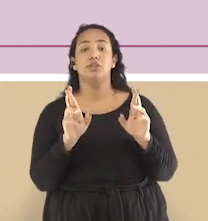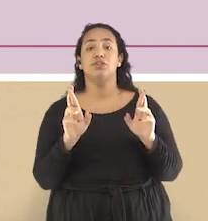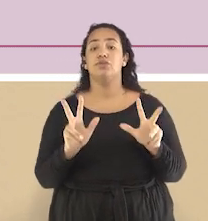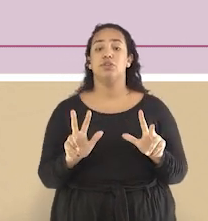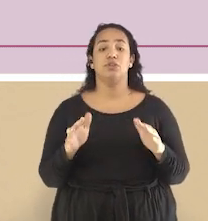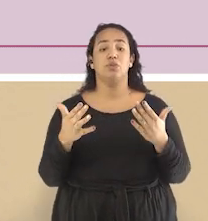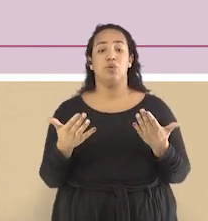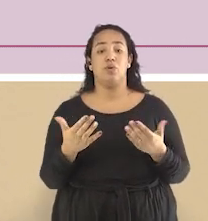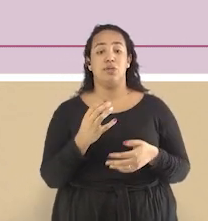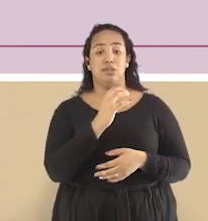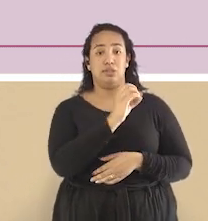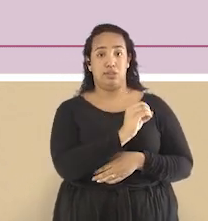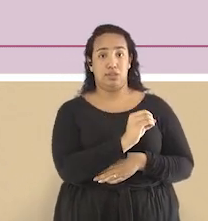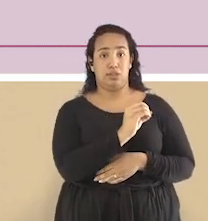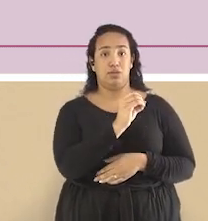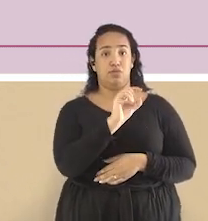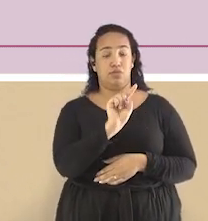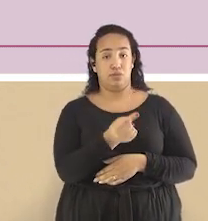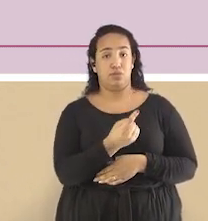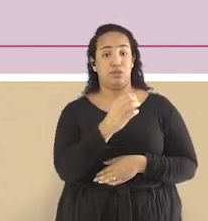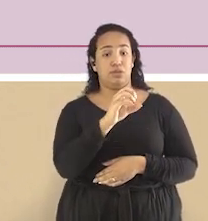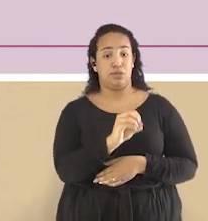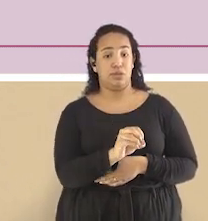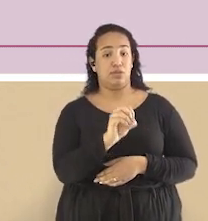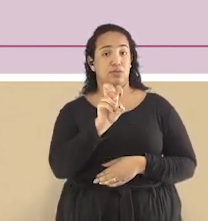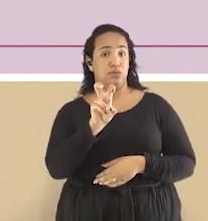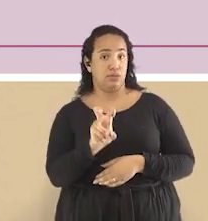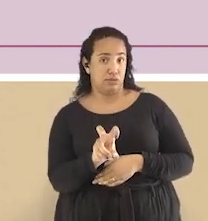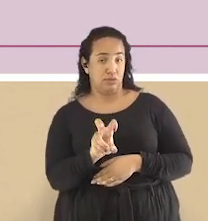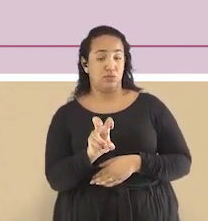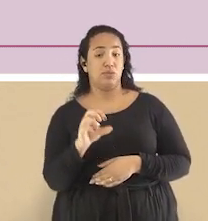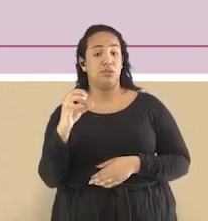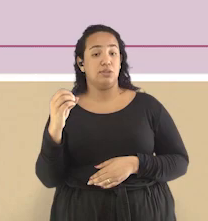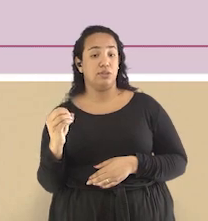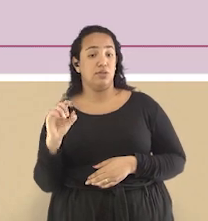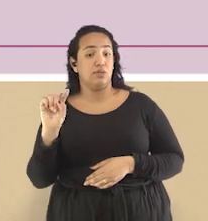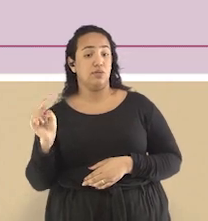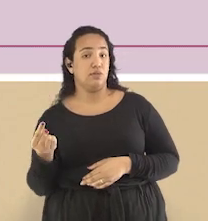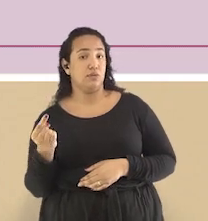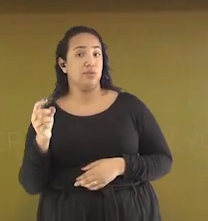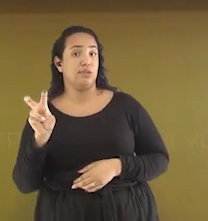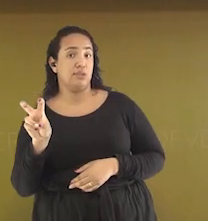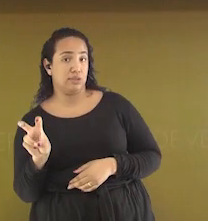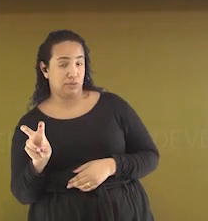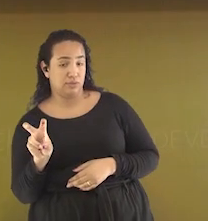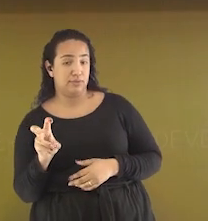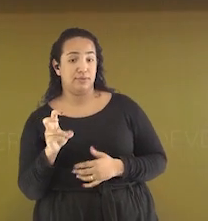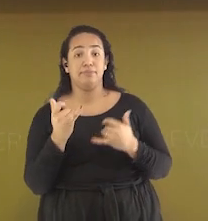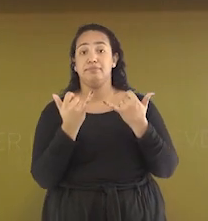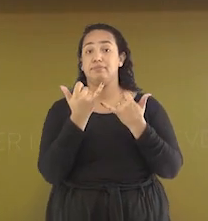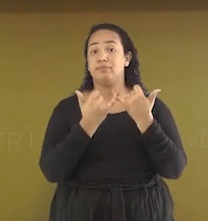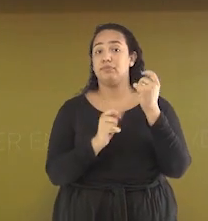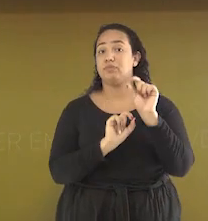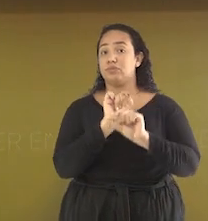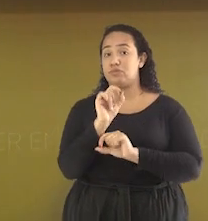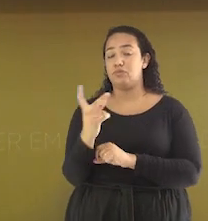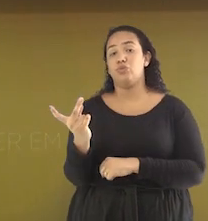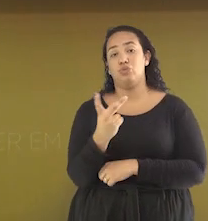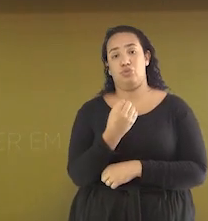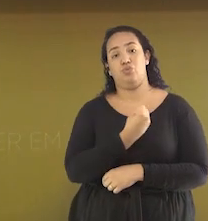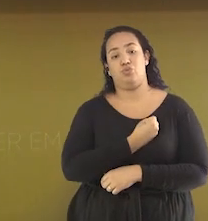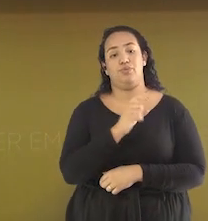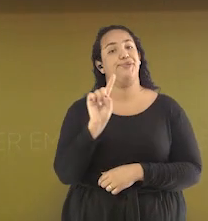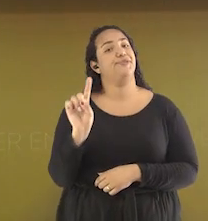e a diferença de 5 centésimos e 5 décimos? A semelhança é que eles são